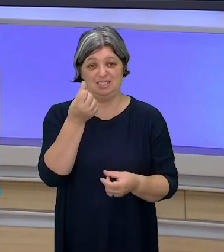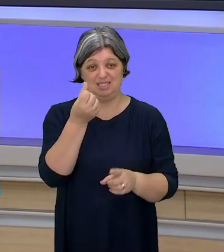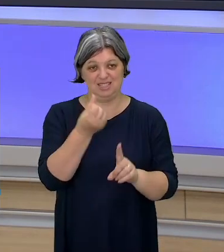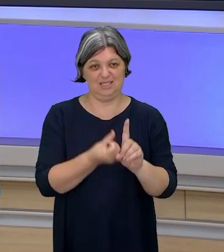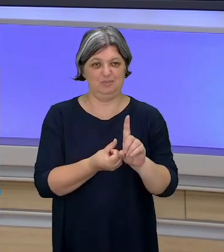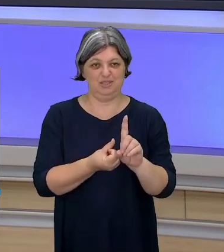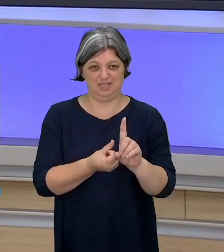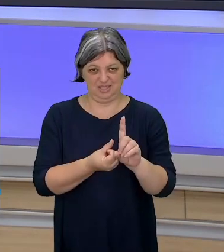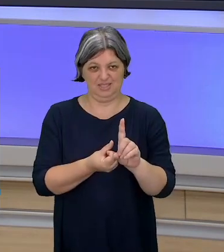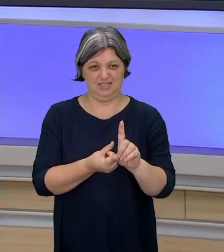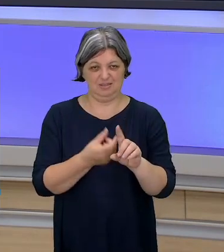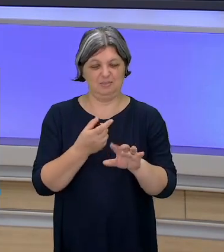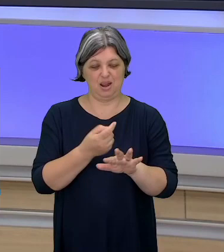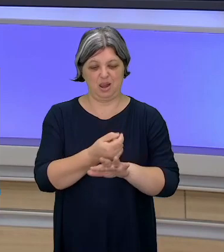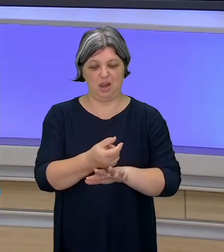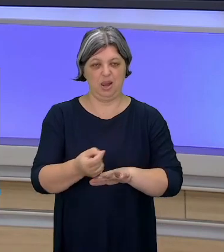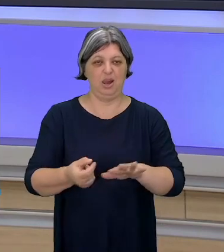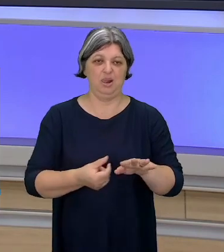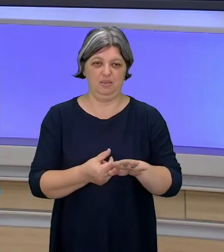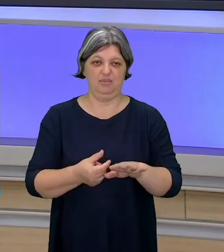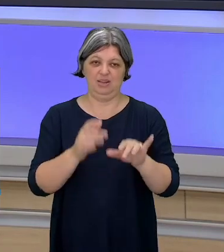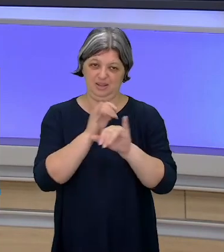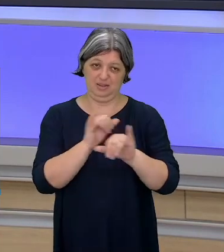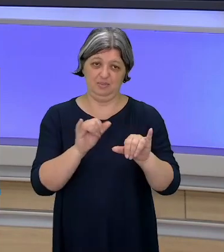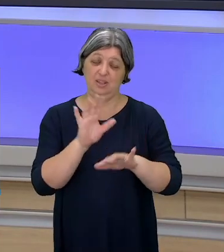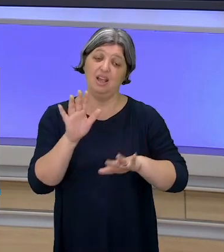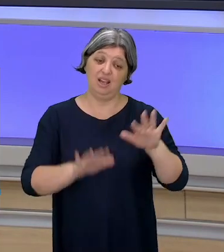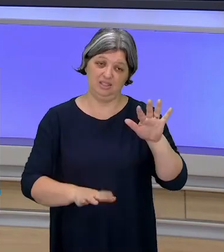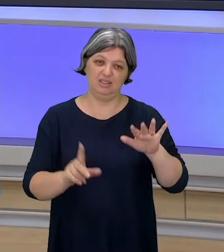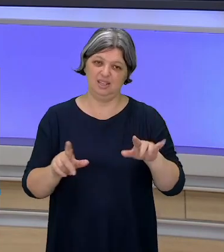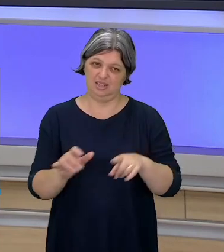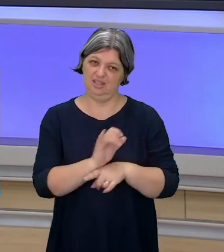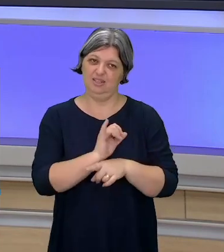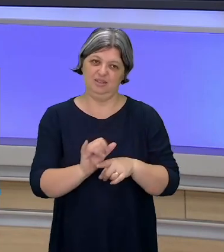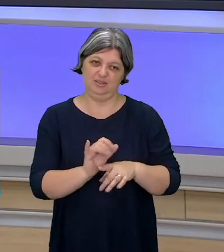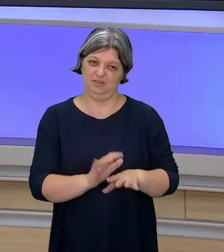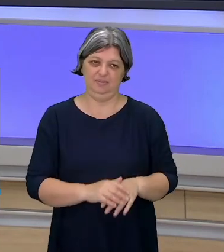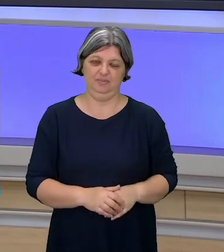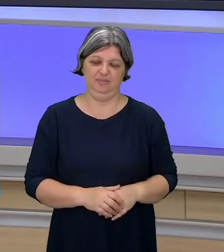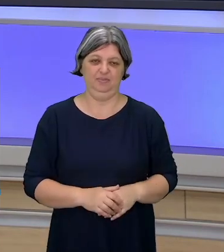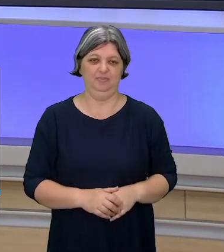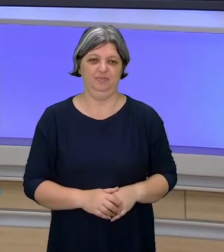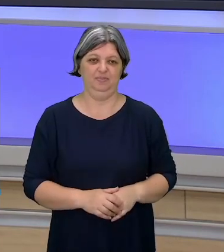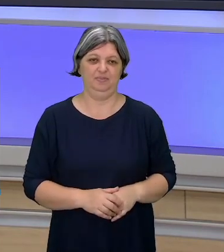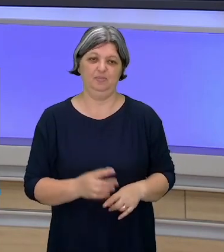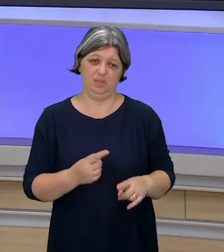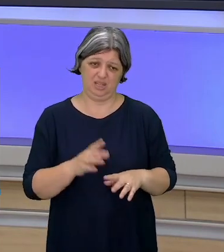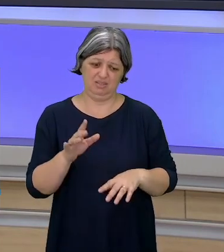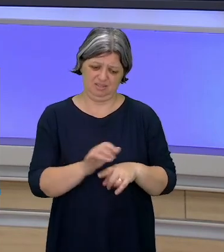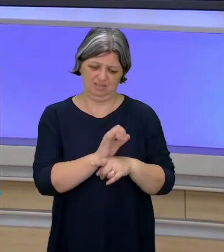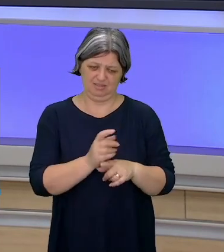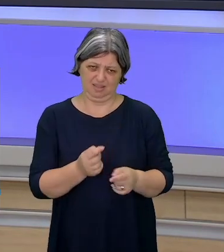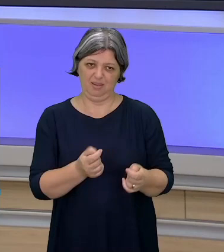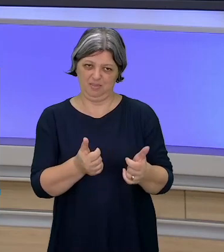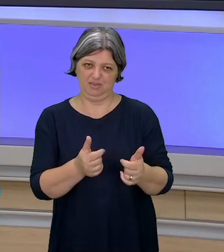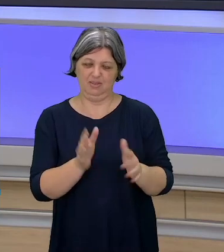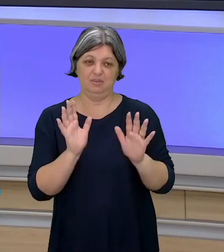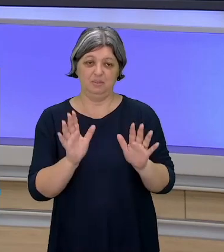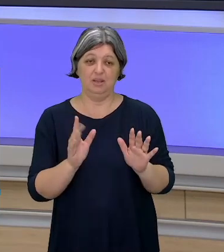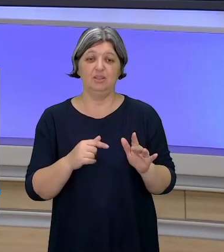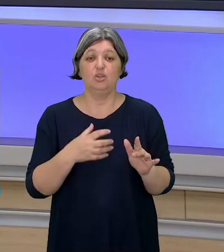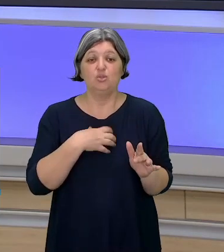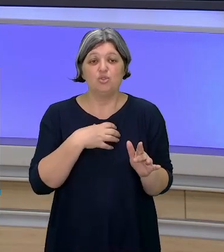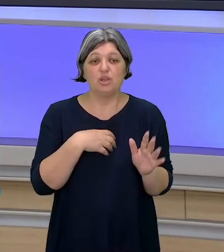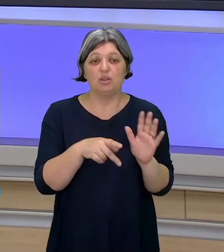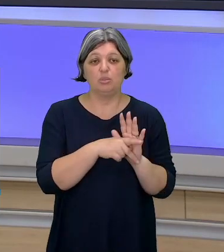trollar aí a mídia. Então, às vezes é elaborado, não vou tirar esse benefício. Mas muitas vezes é simplesmente a maneira